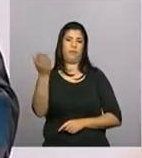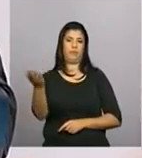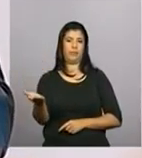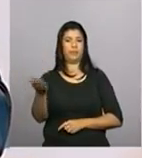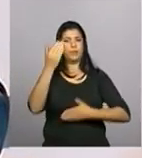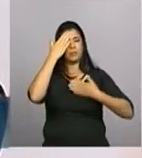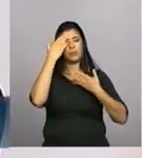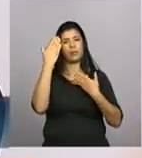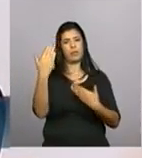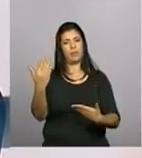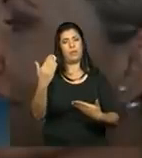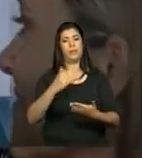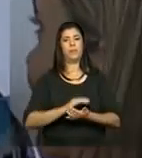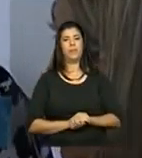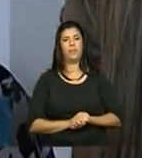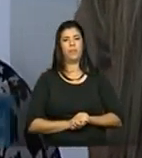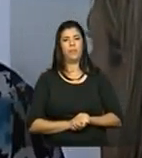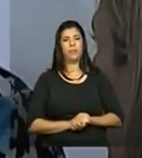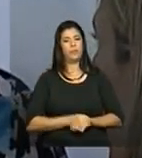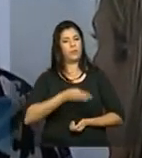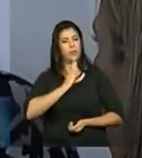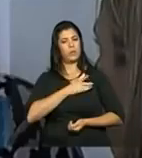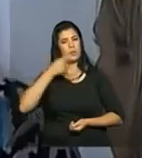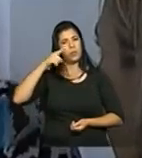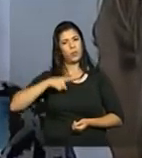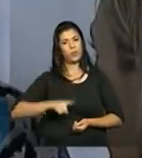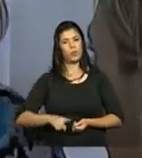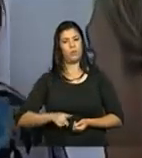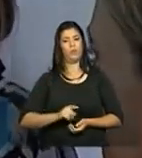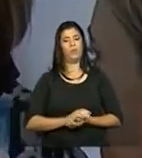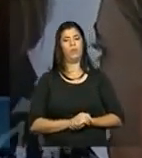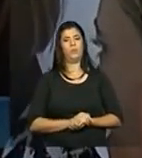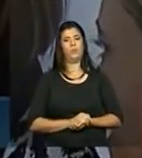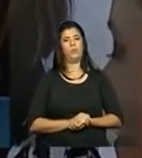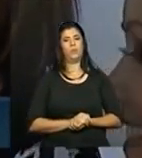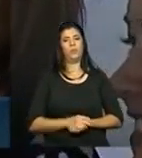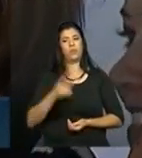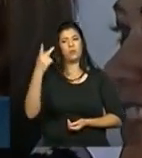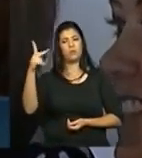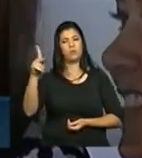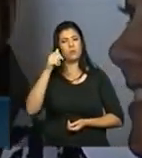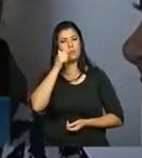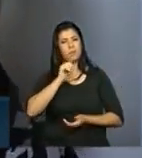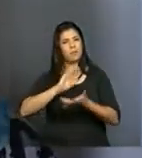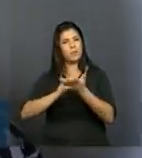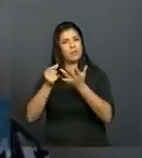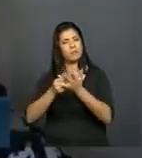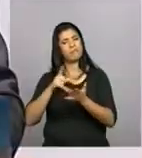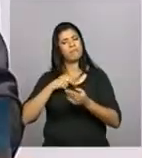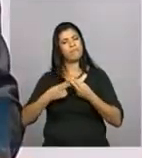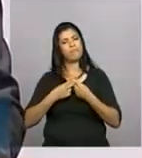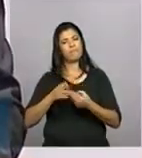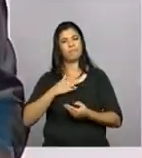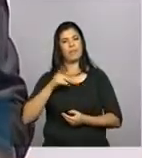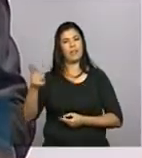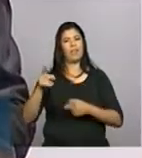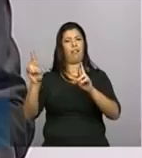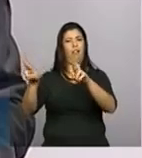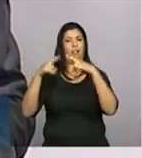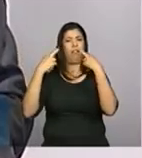e agradecer de coração a sua tolerância e a sua paciência. Ela só